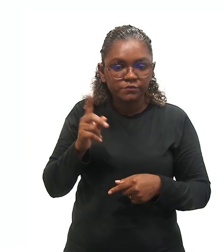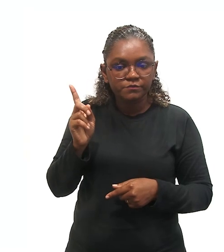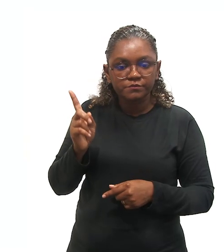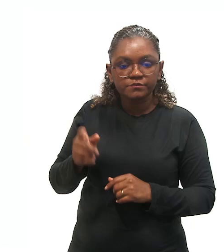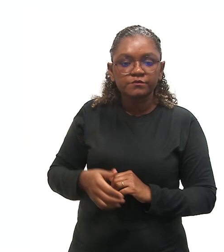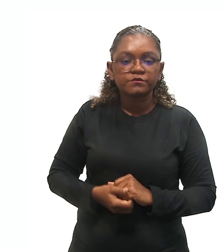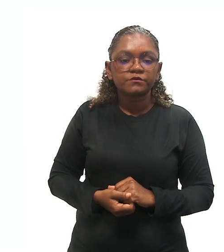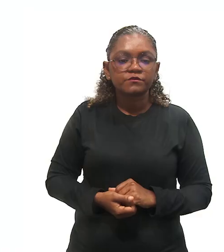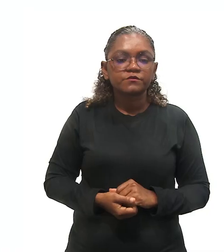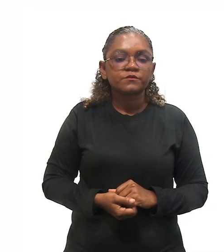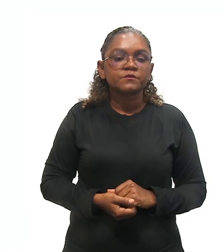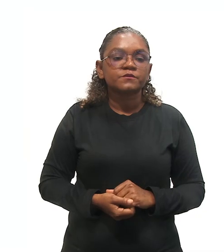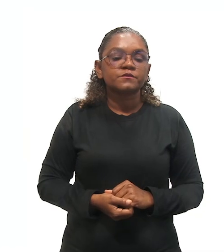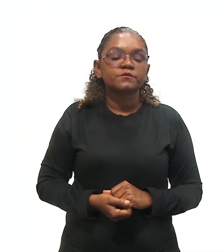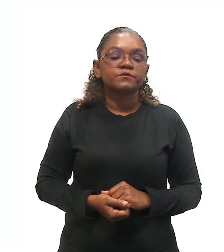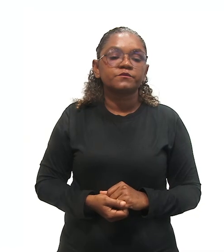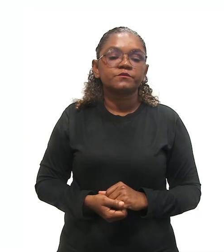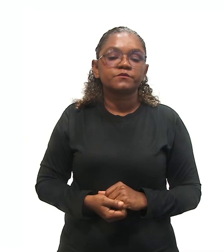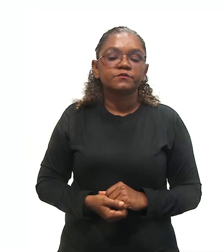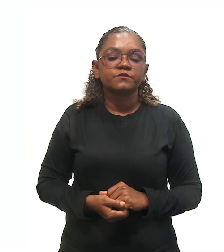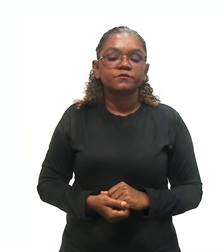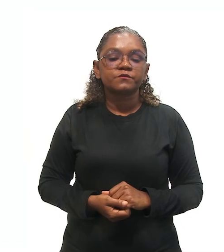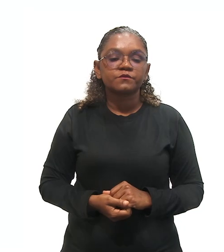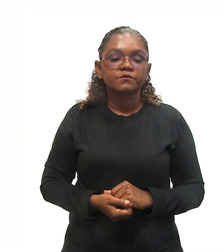outra. Entrou